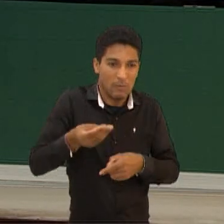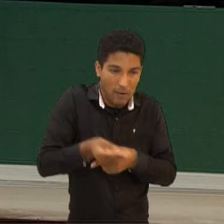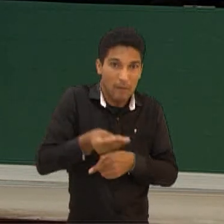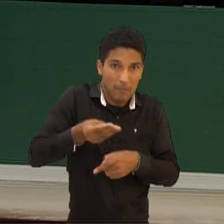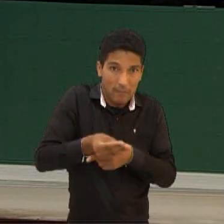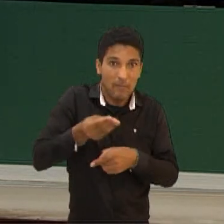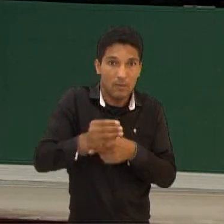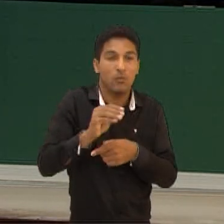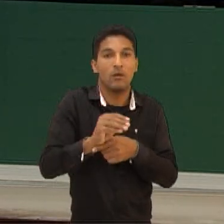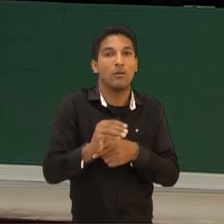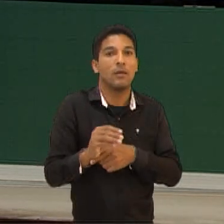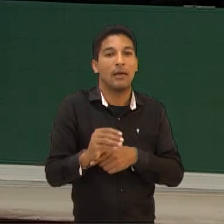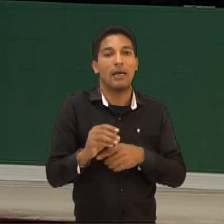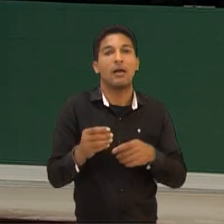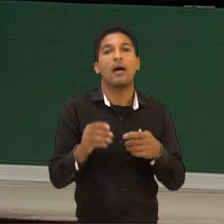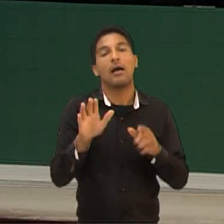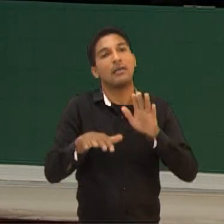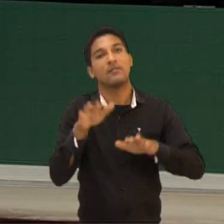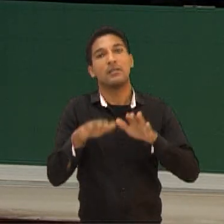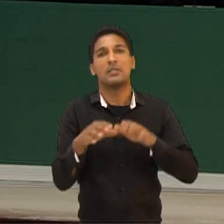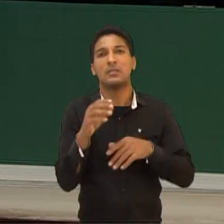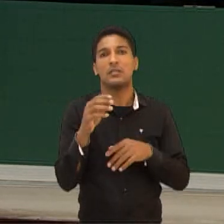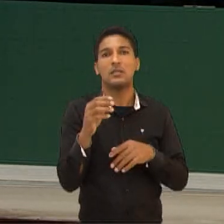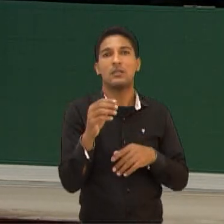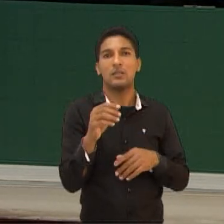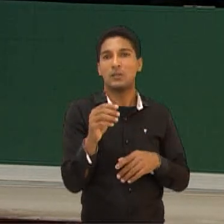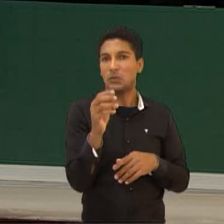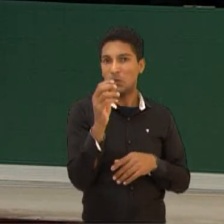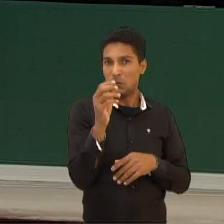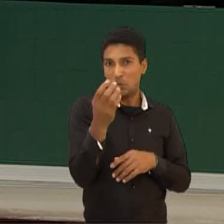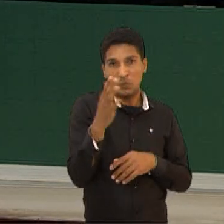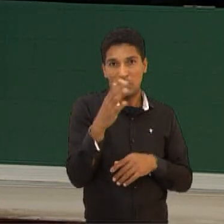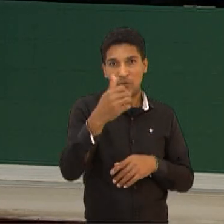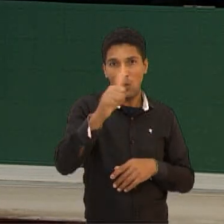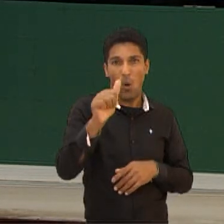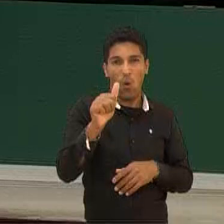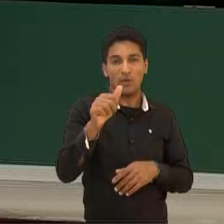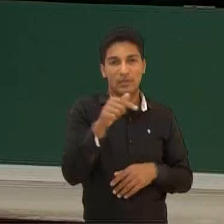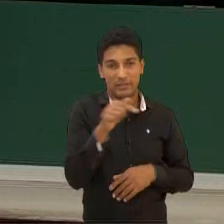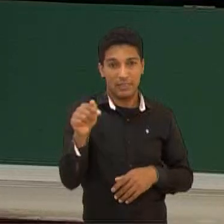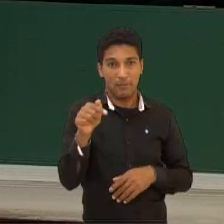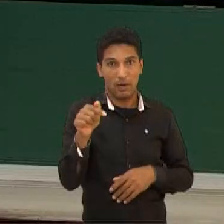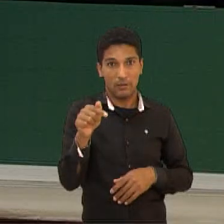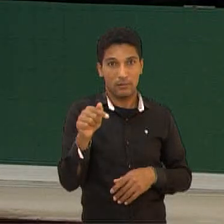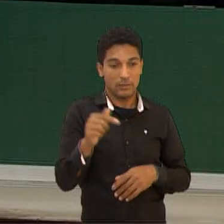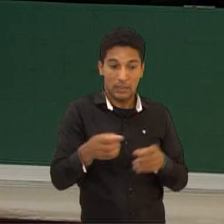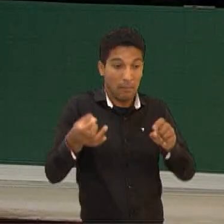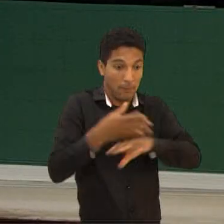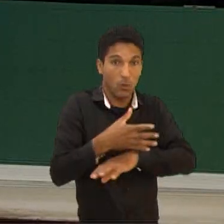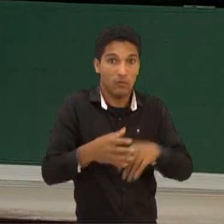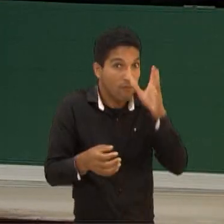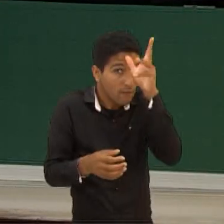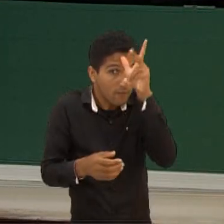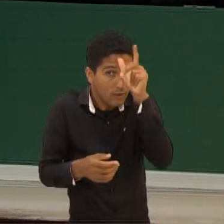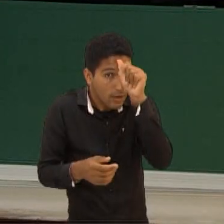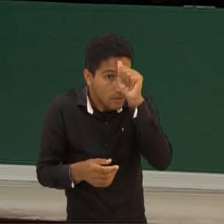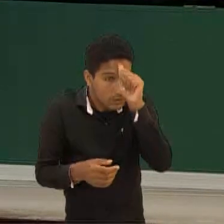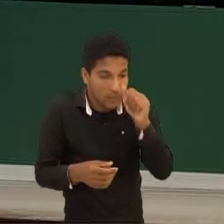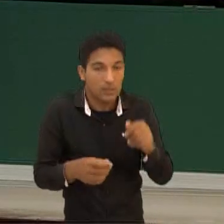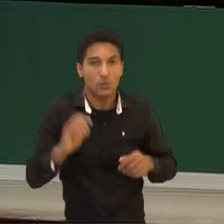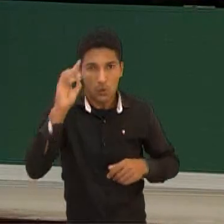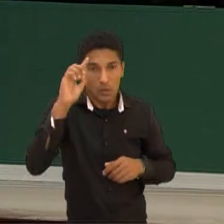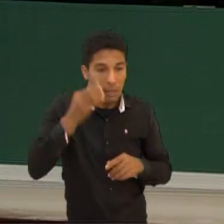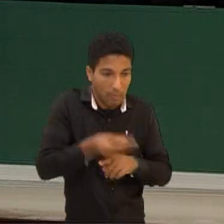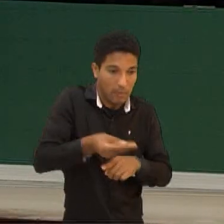abatido em 2 meses, 11 semanas. Né? Ele vai para o abate, porque ele fica todo dia ali